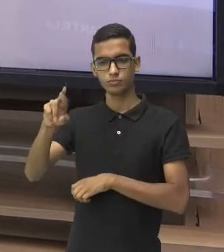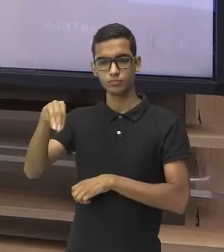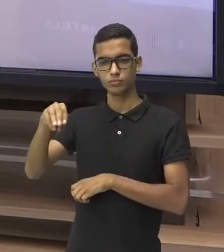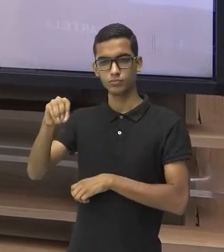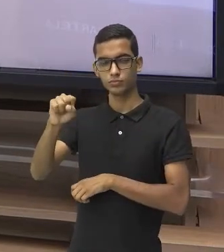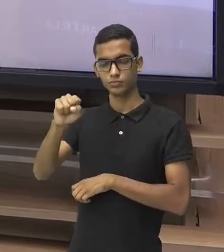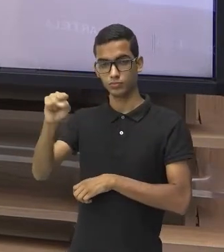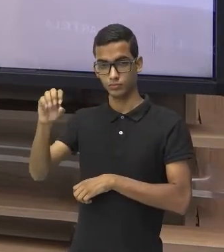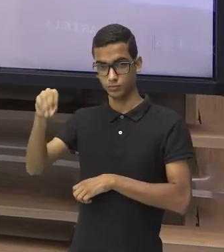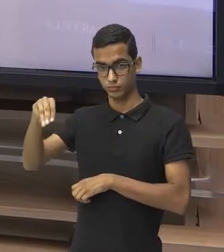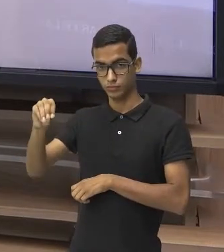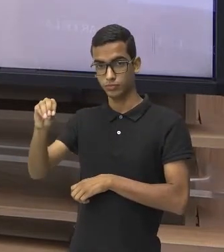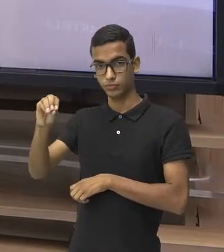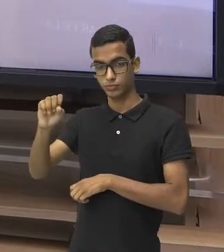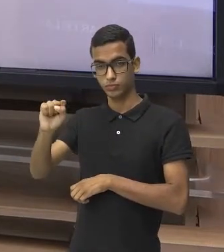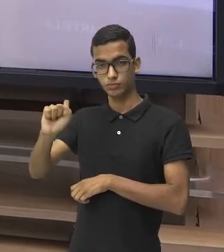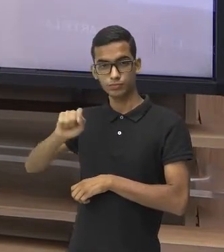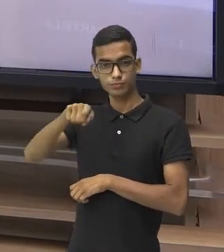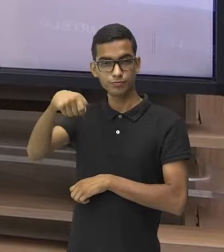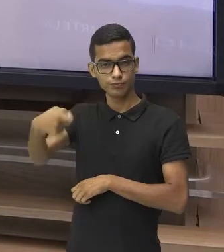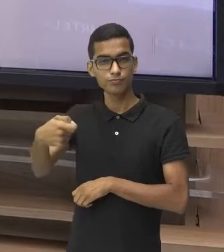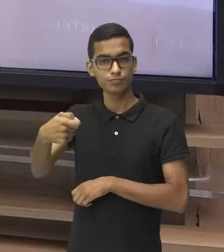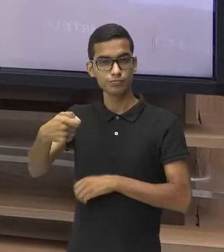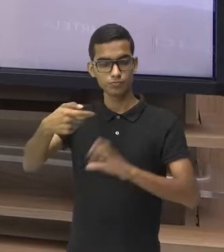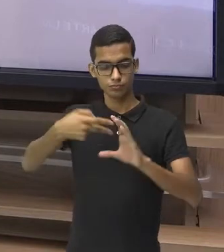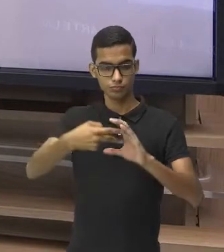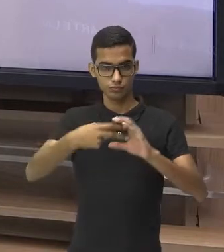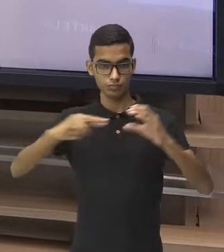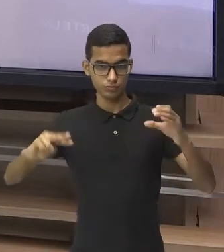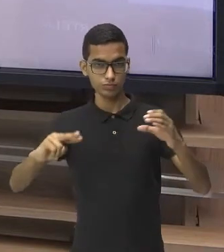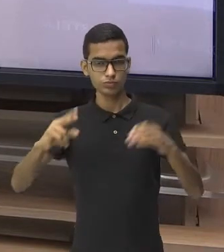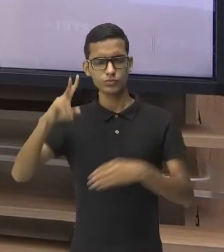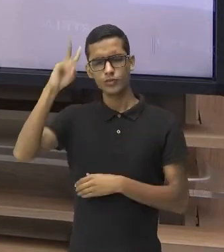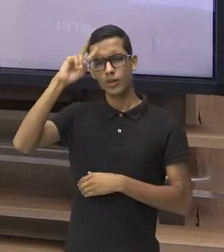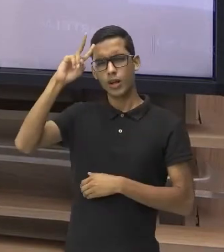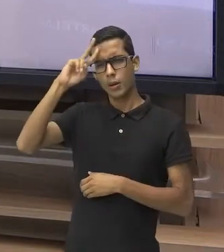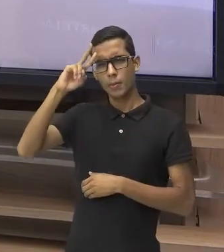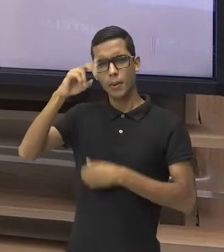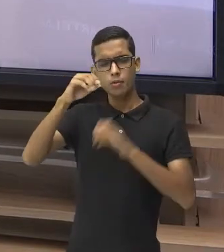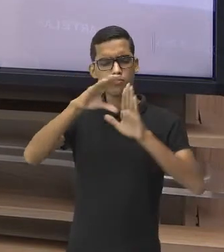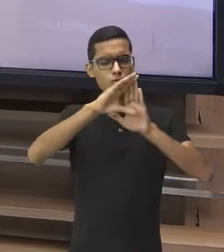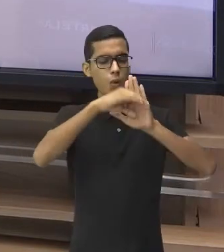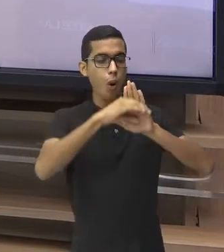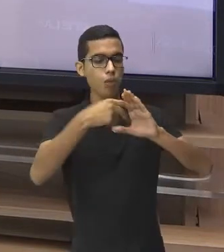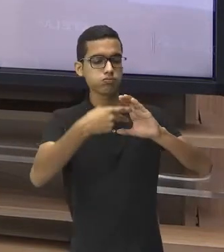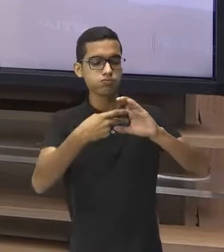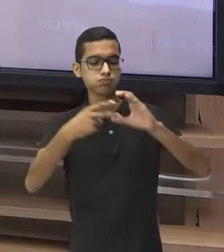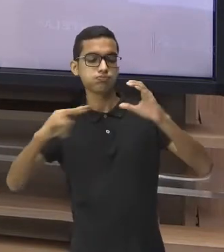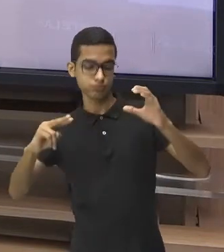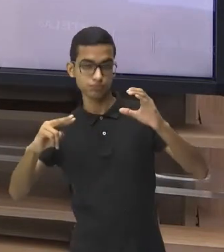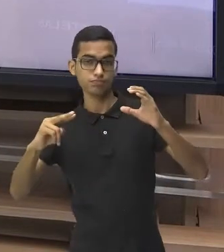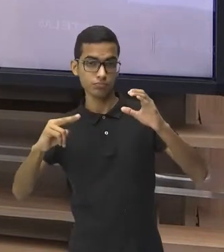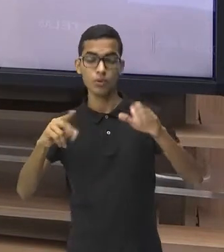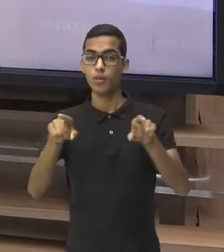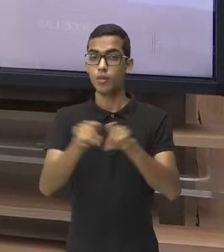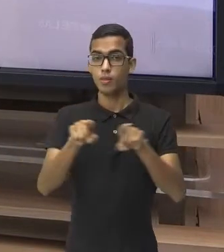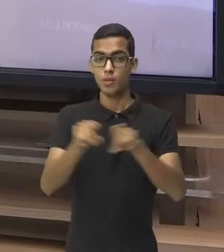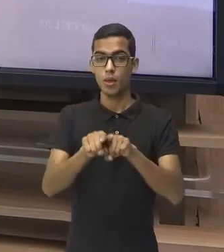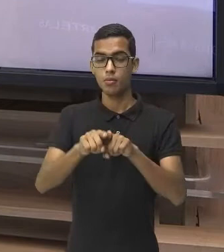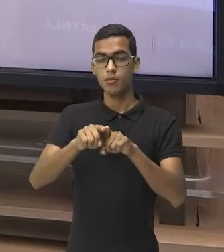cromossomos, tá? Então a gente vai relembrar um pouquinho alguns conceitos relacionados aos cromossomos, vamos verificar ali quais são as